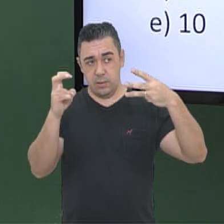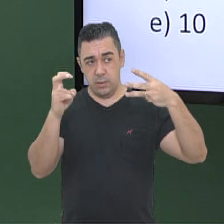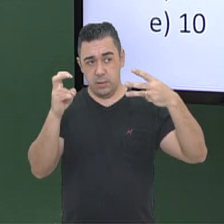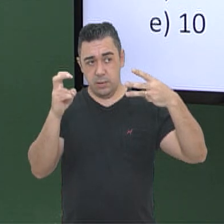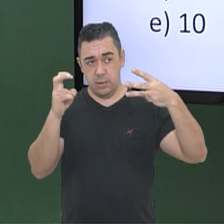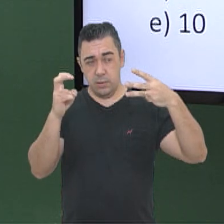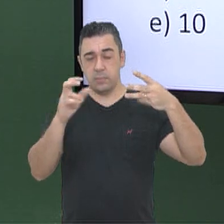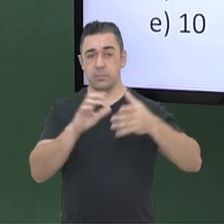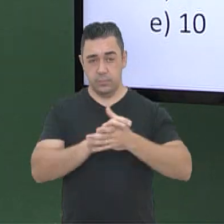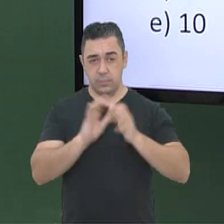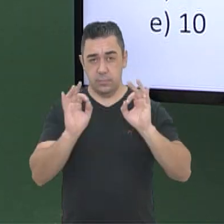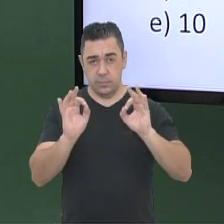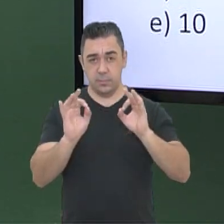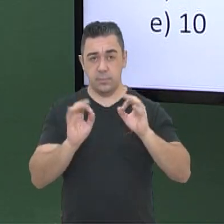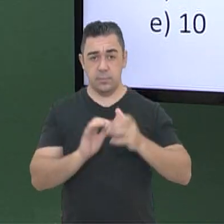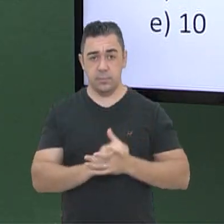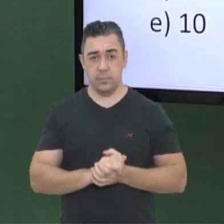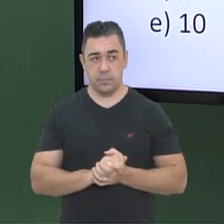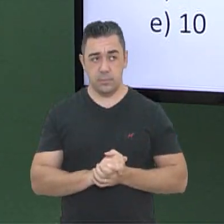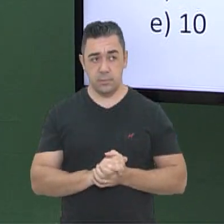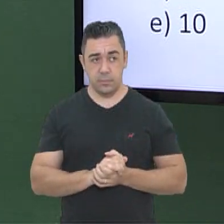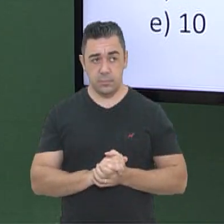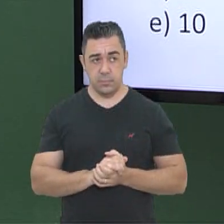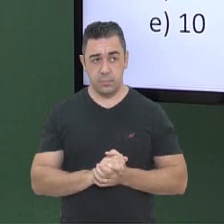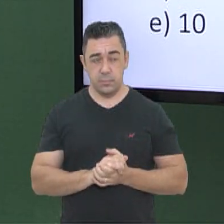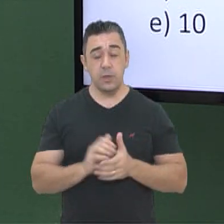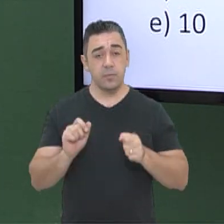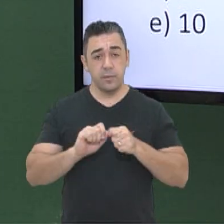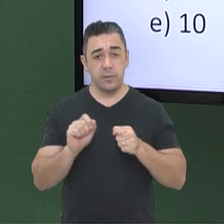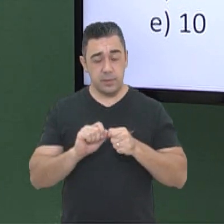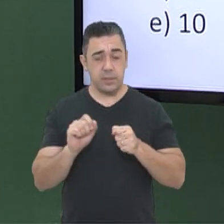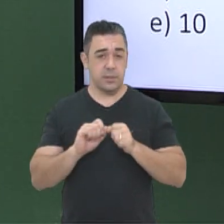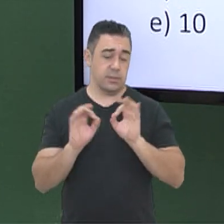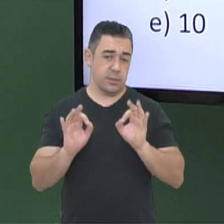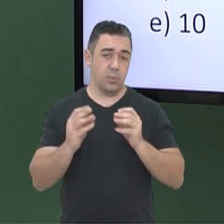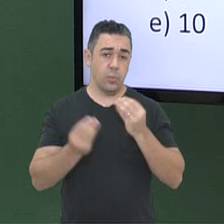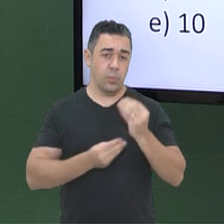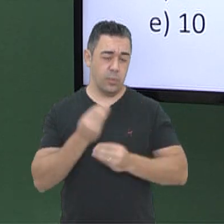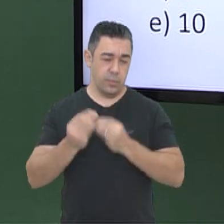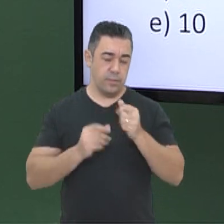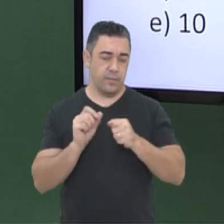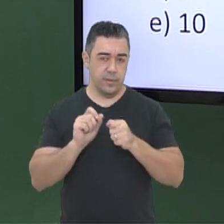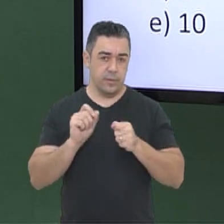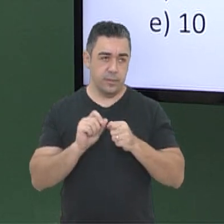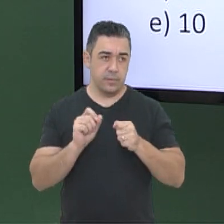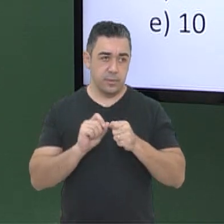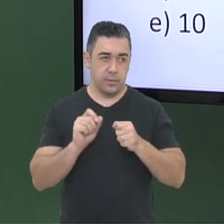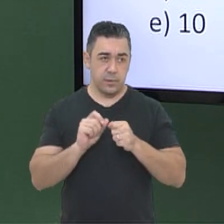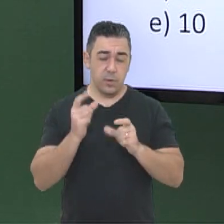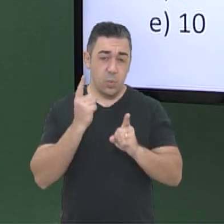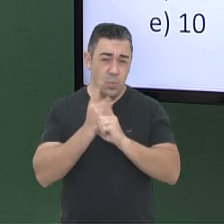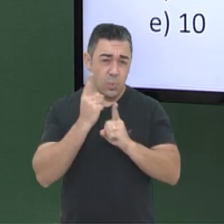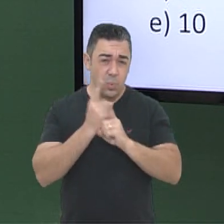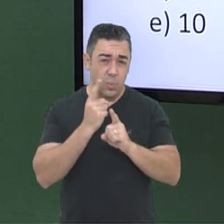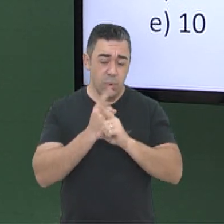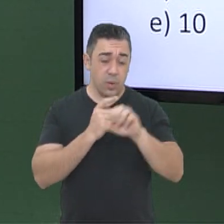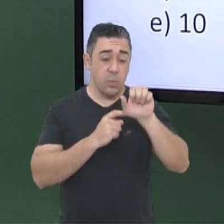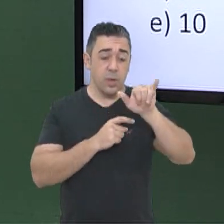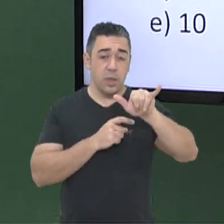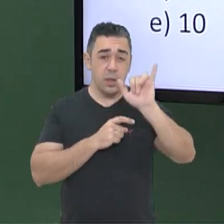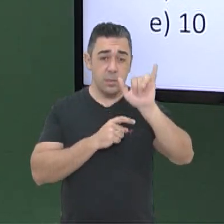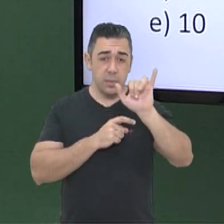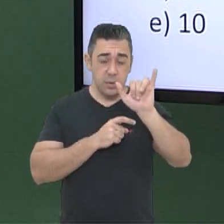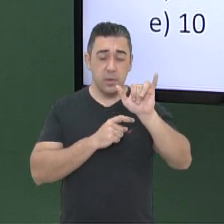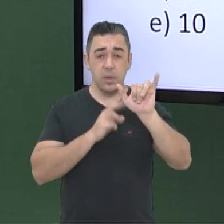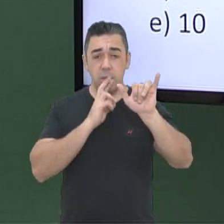iguais, esse e esse. Então, nesse caso, nós vamos fazer o quê? Nós vamos encontrar qual é o y aqui de